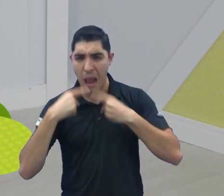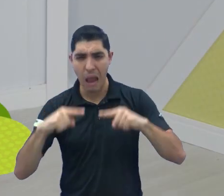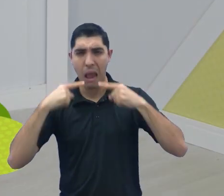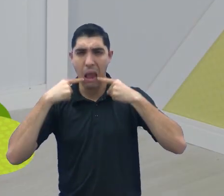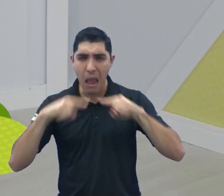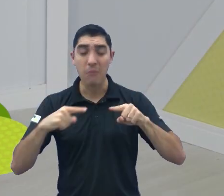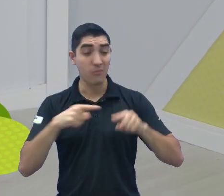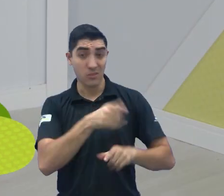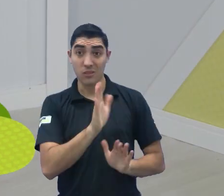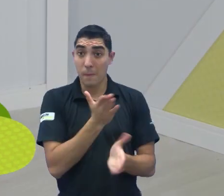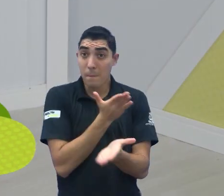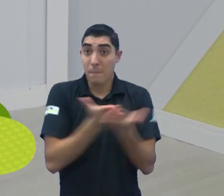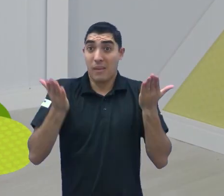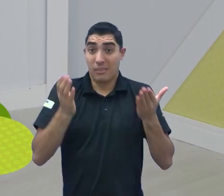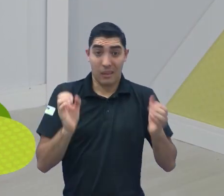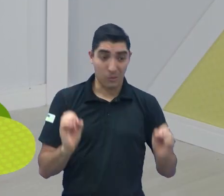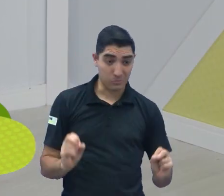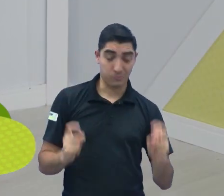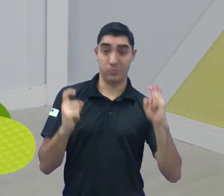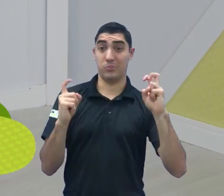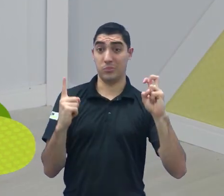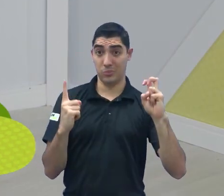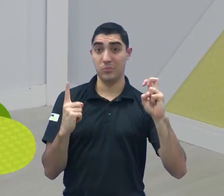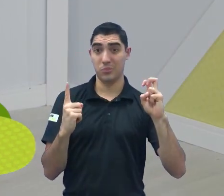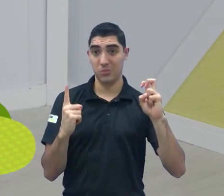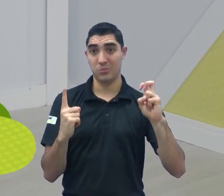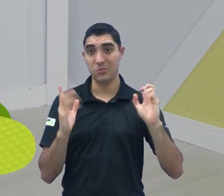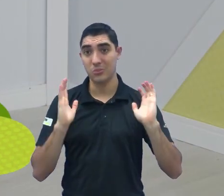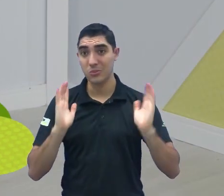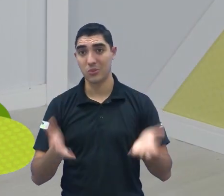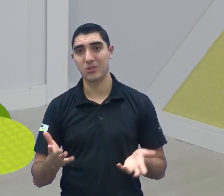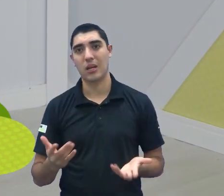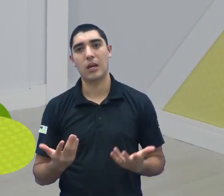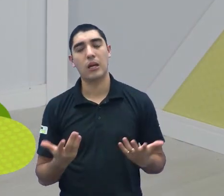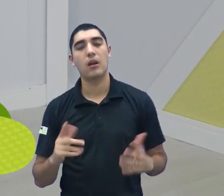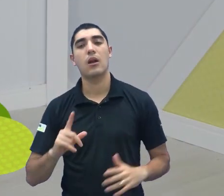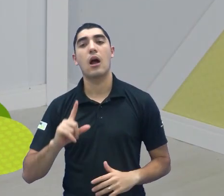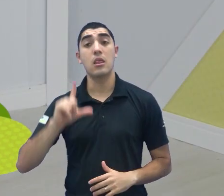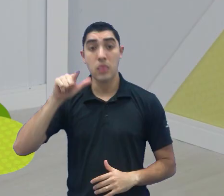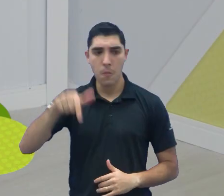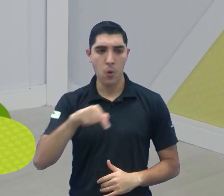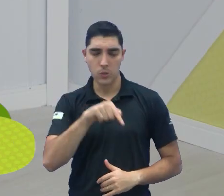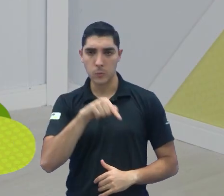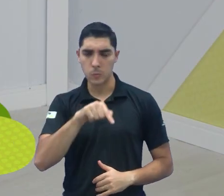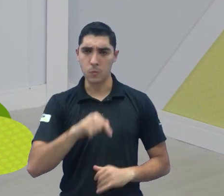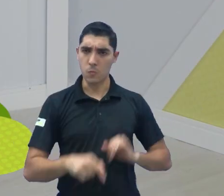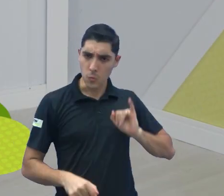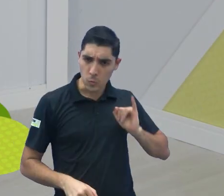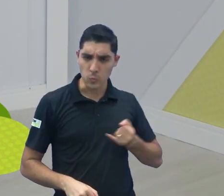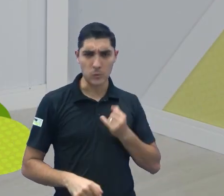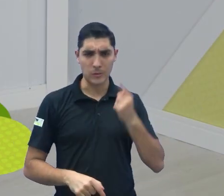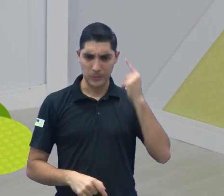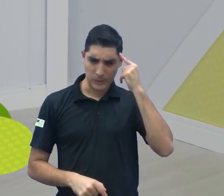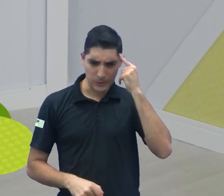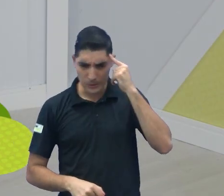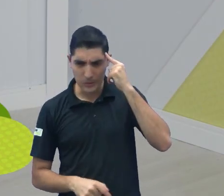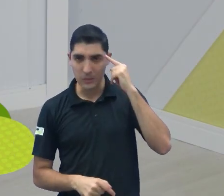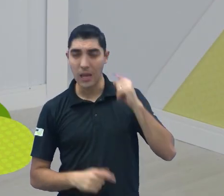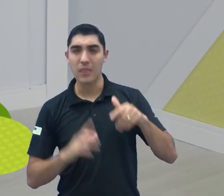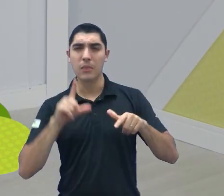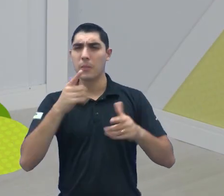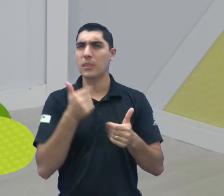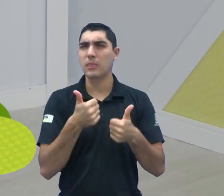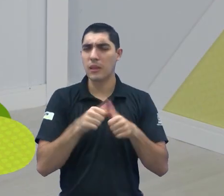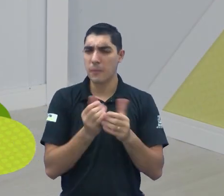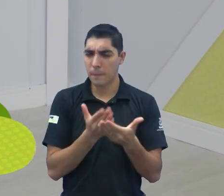goleada por 5-1 para a equipe da Ferroviária, mostrou um poder de reação, é verdade, na estreia, porque perdia por 3-1, acho que era para o Santo